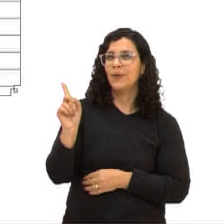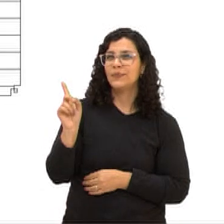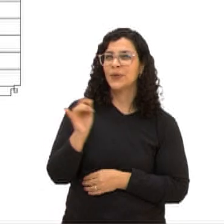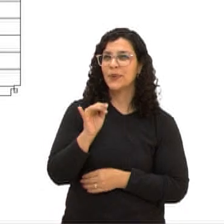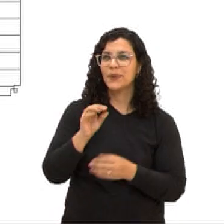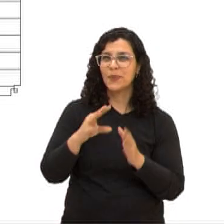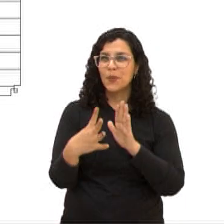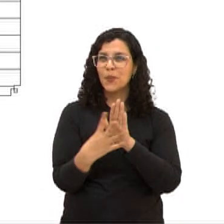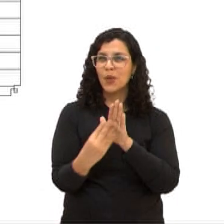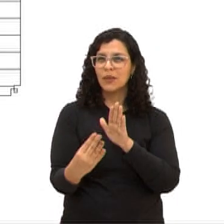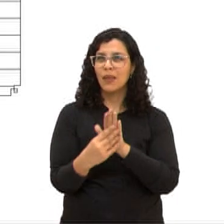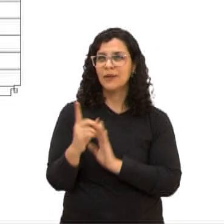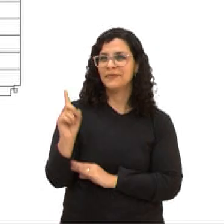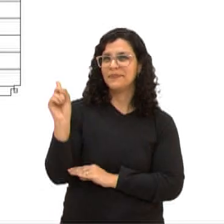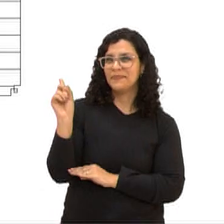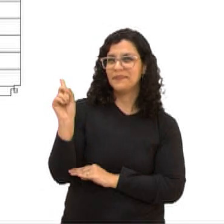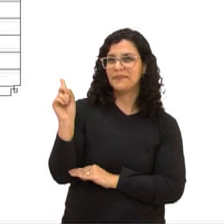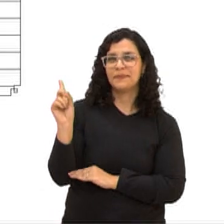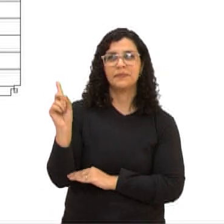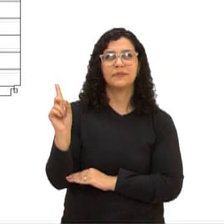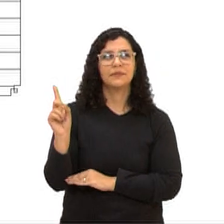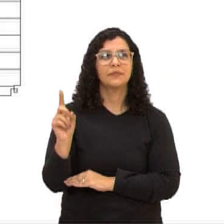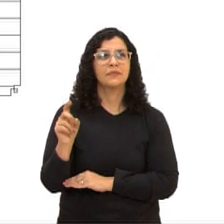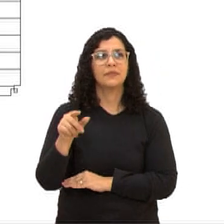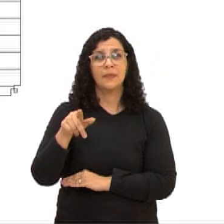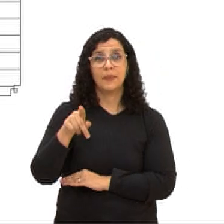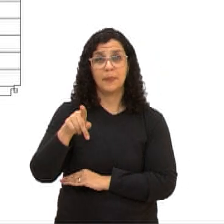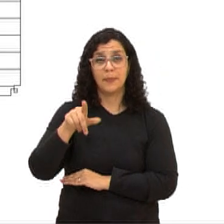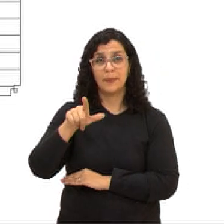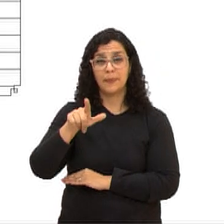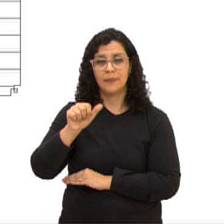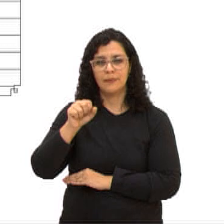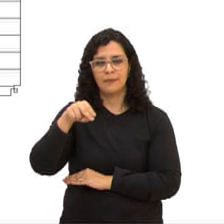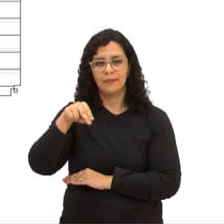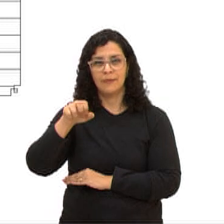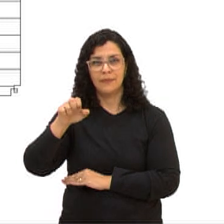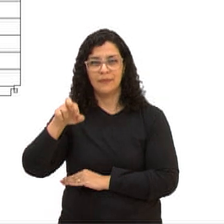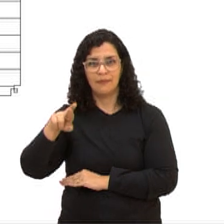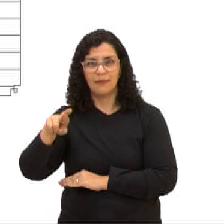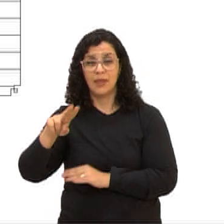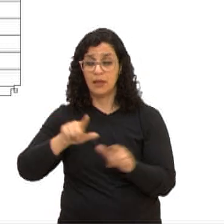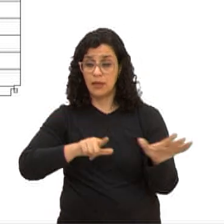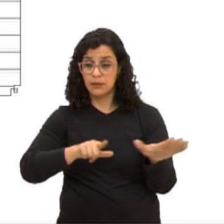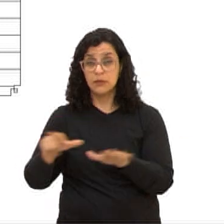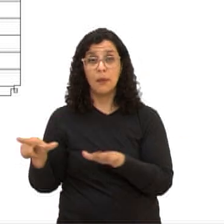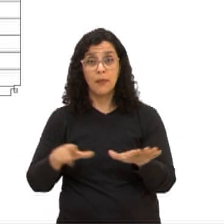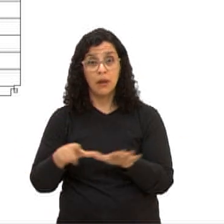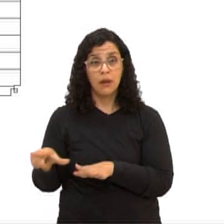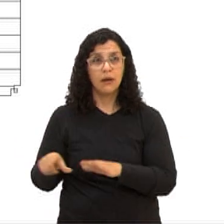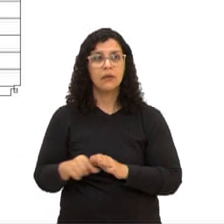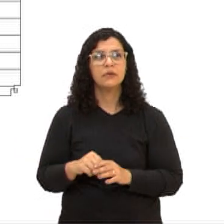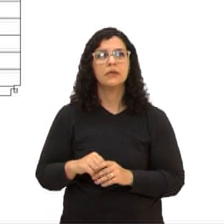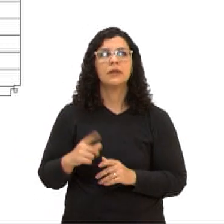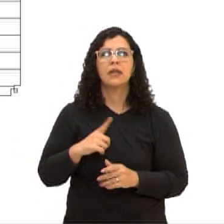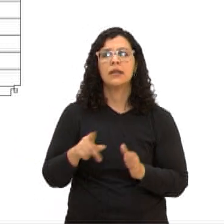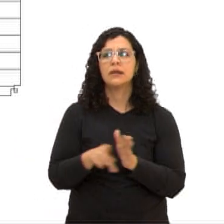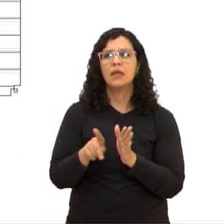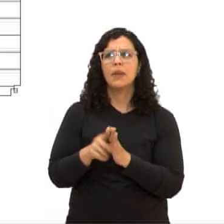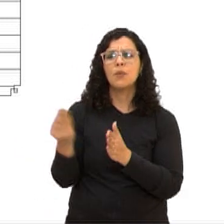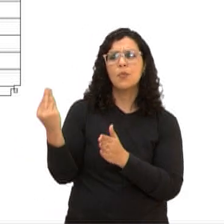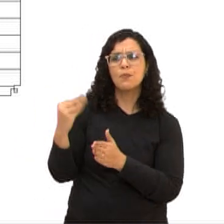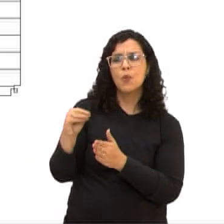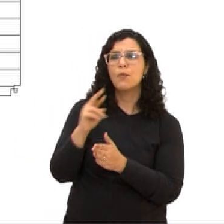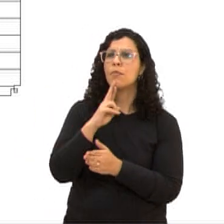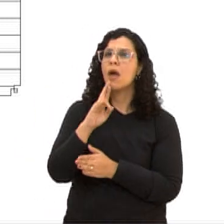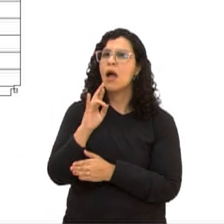os exemplos deles, ó. Então, nós temos um planner semanal, então nós temos aqui todos os dias da semana, notas para anotar